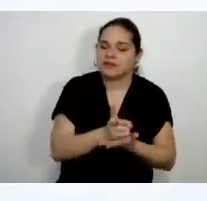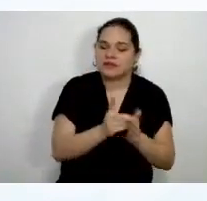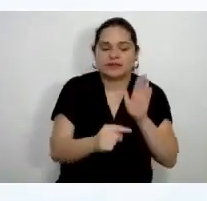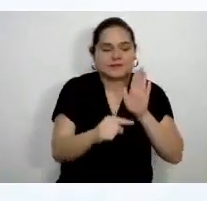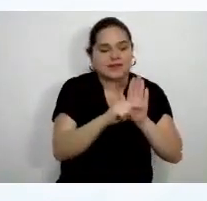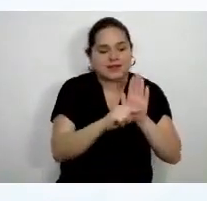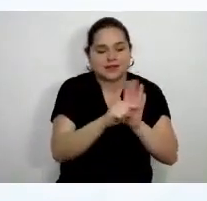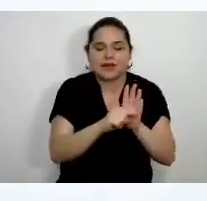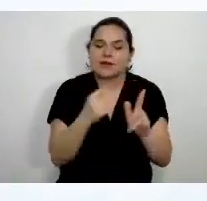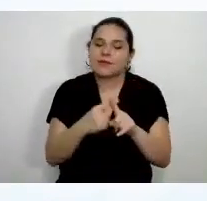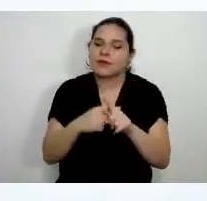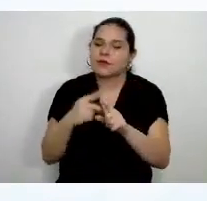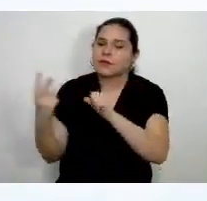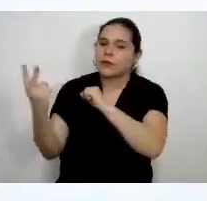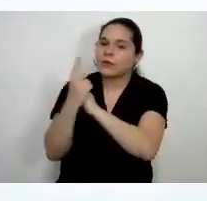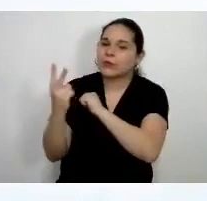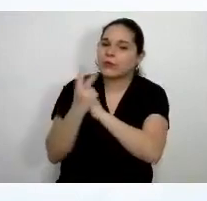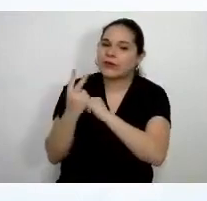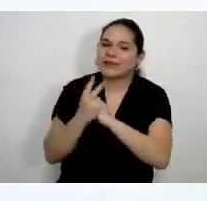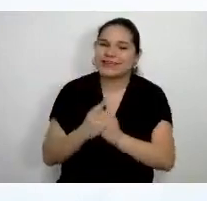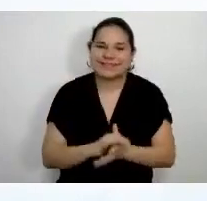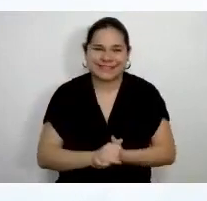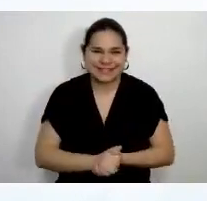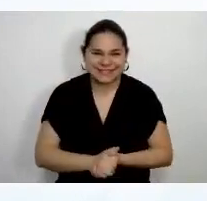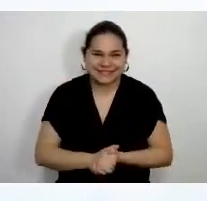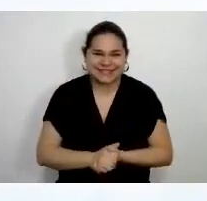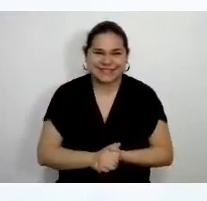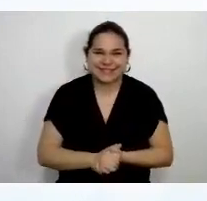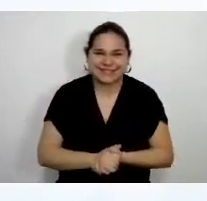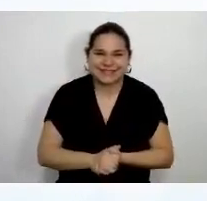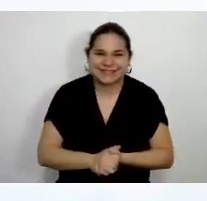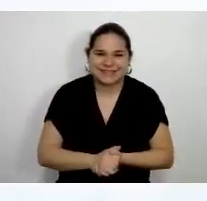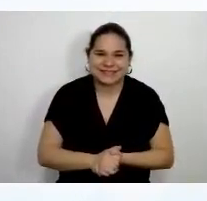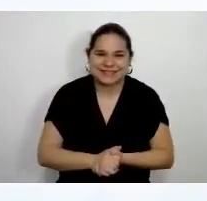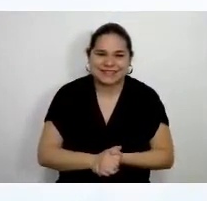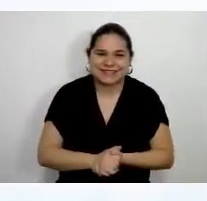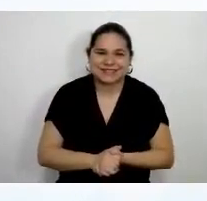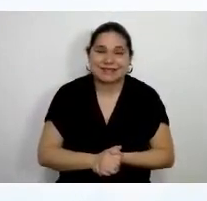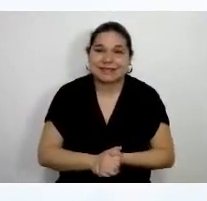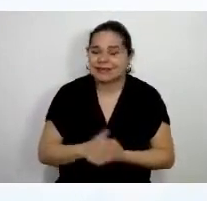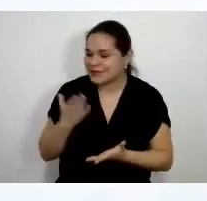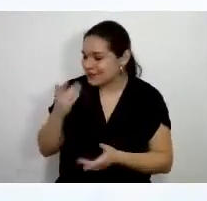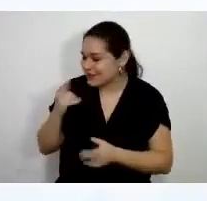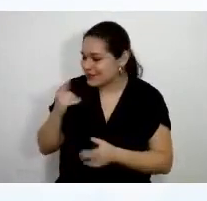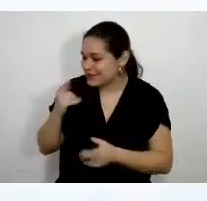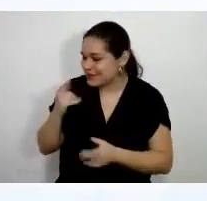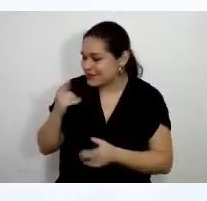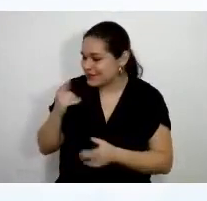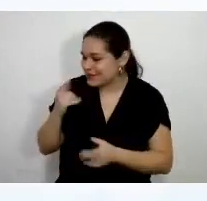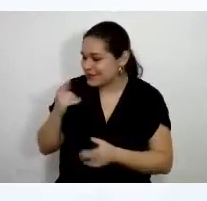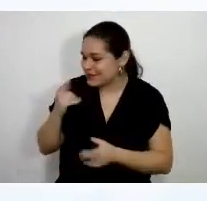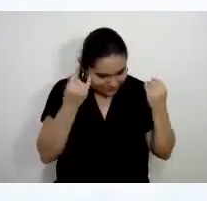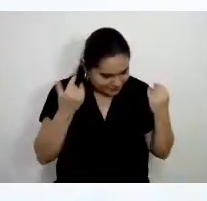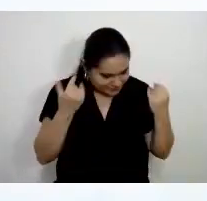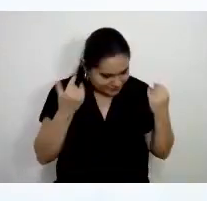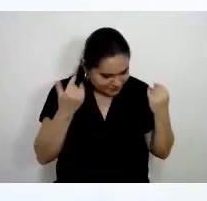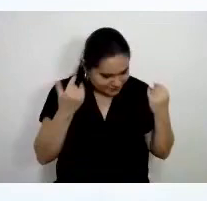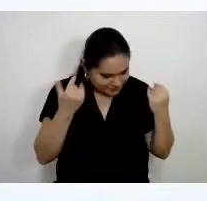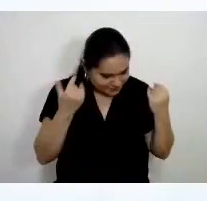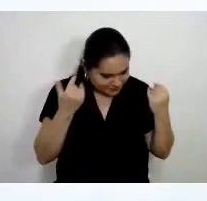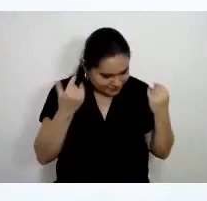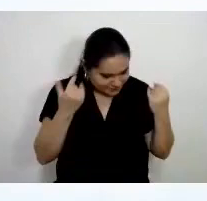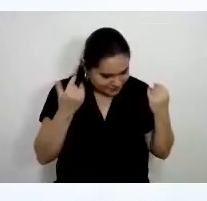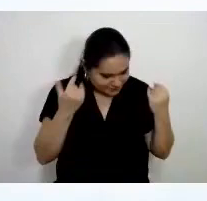gente, Vip Vaporub. Pena que eu não Tá. estou achando o meu aqui, mas eu não fico sem. Doutor, obrigada,